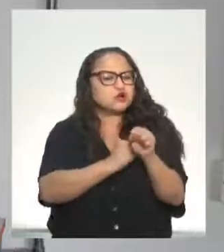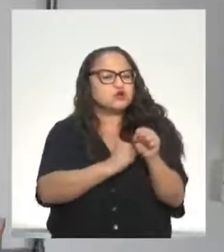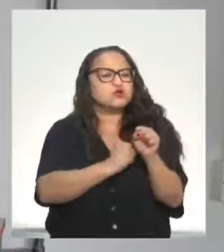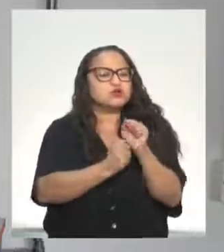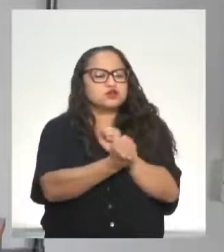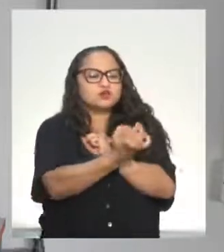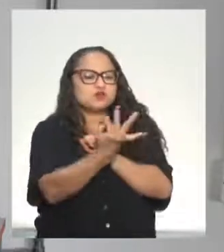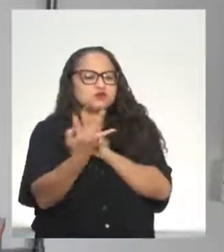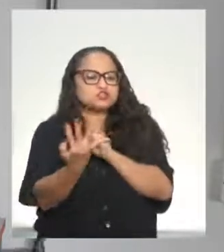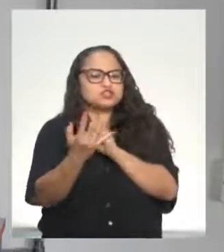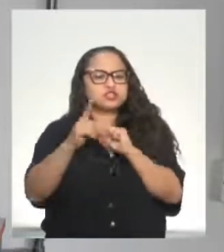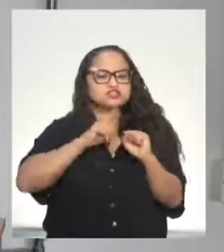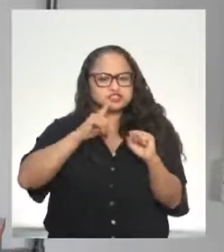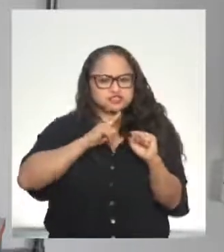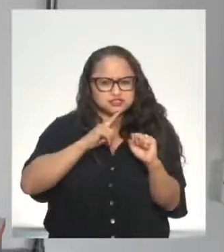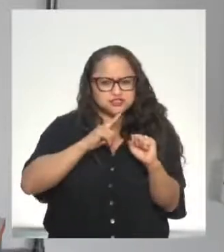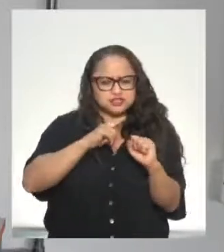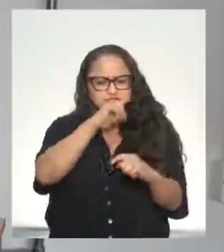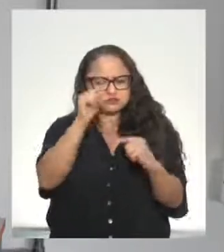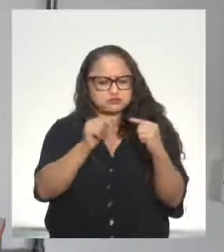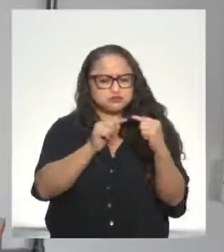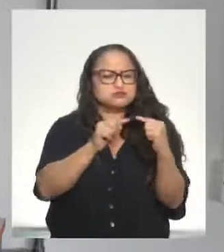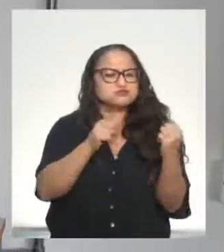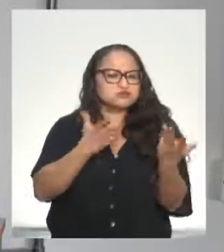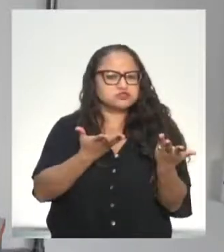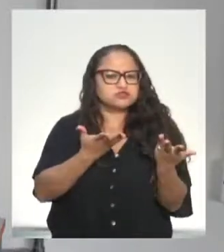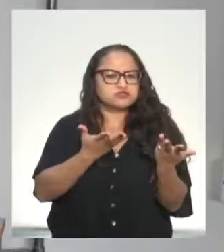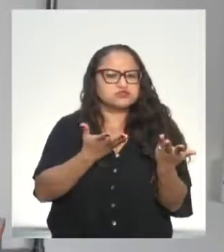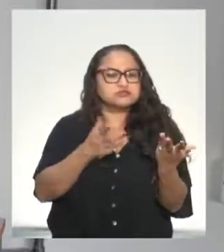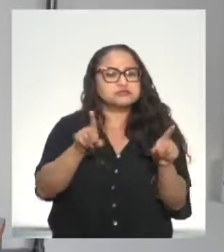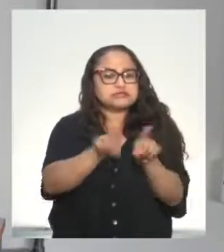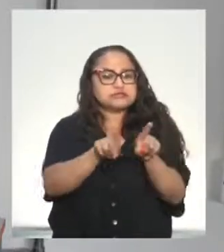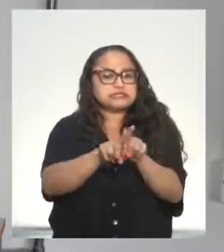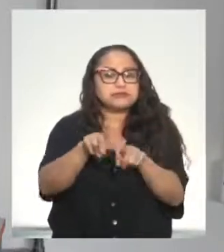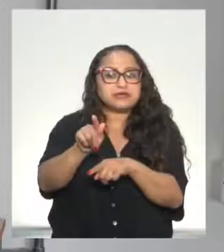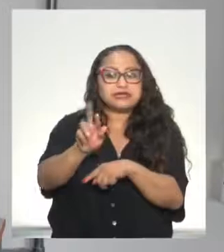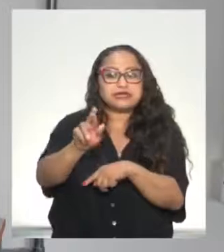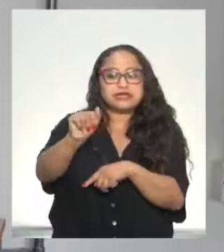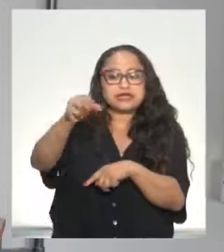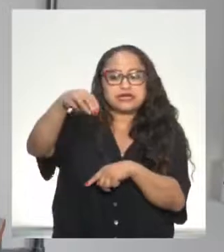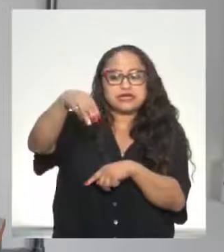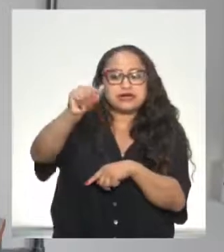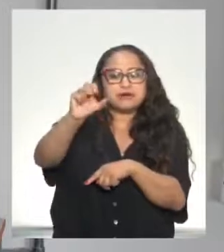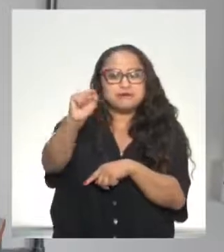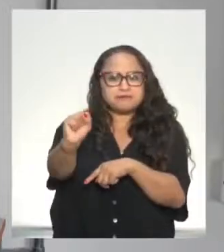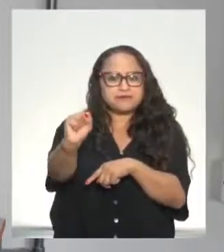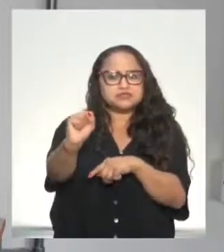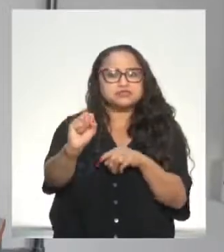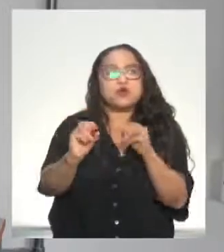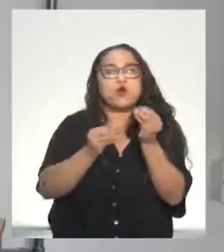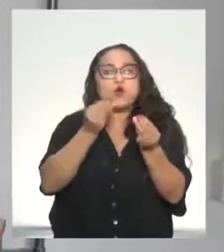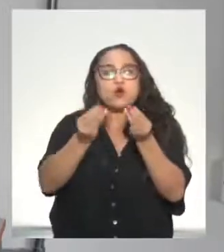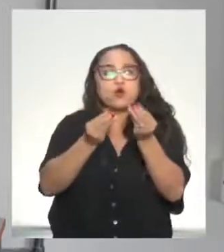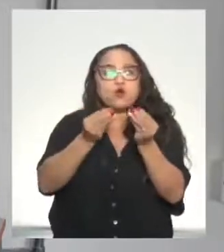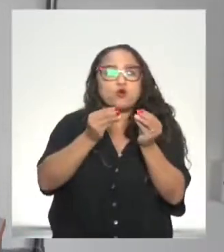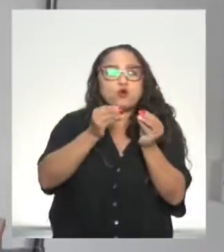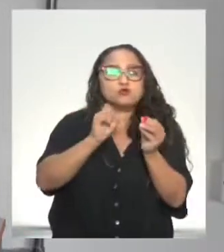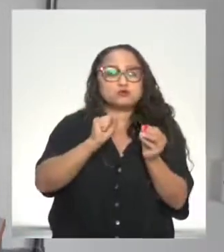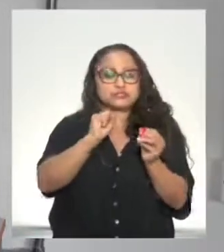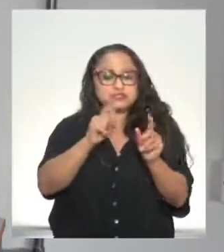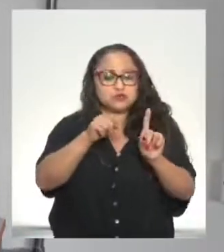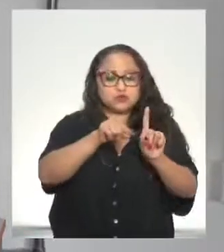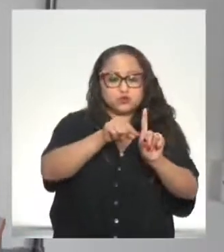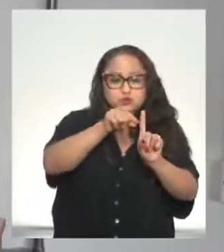né, tanto por metro quanto por gramas. Então ele consegue também ali calcular qual seria a temperatura ideal, tanto da